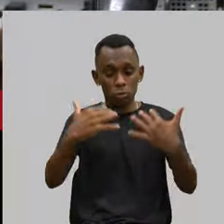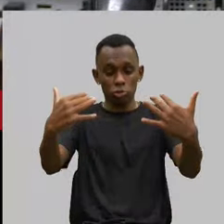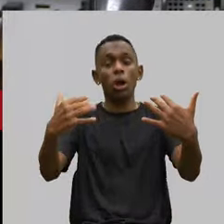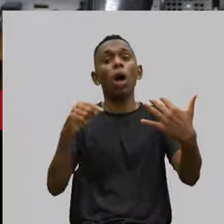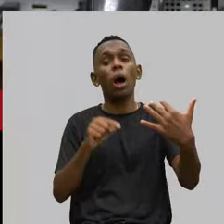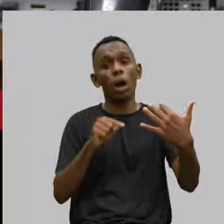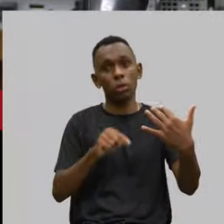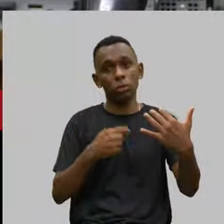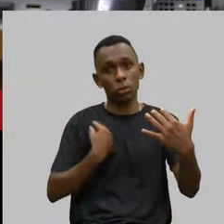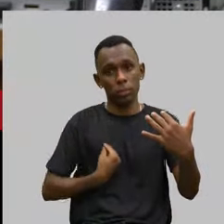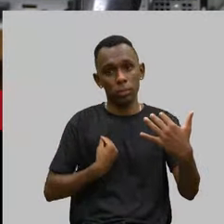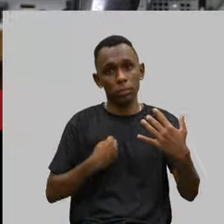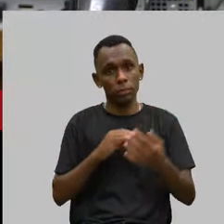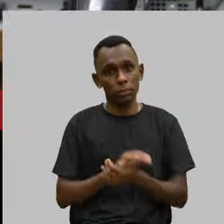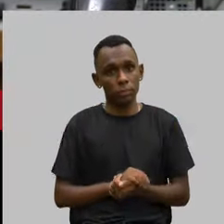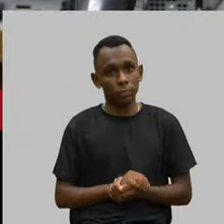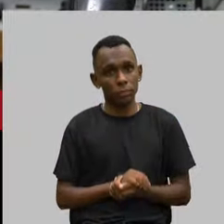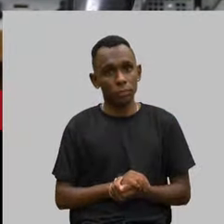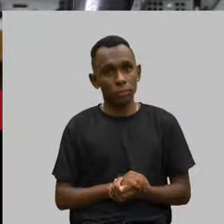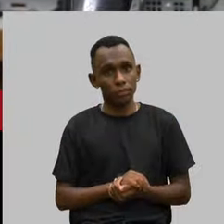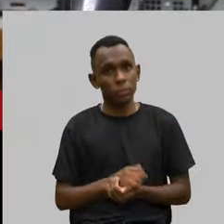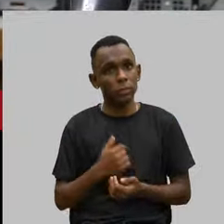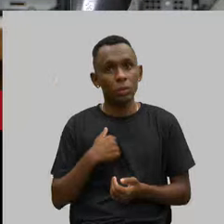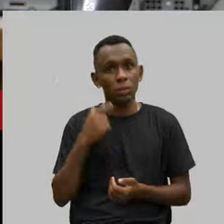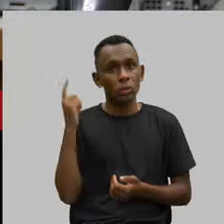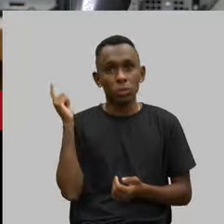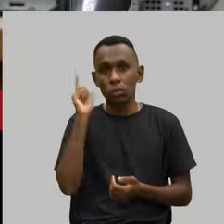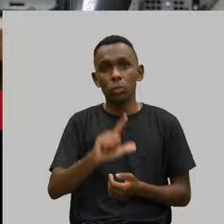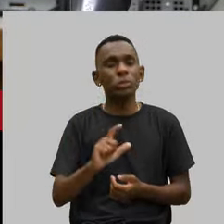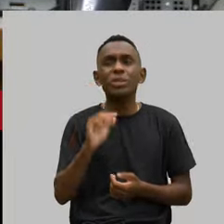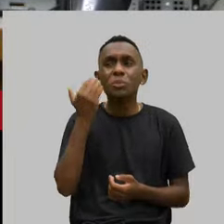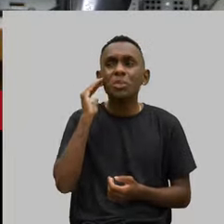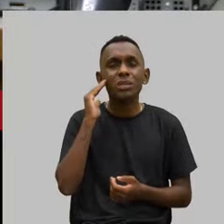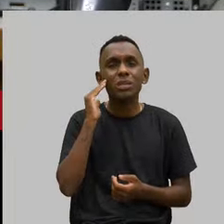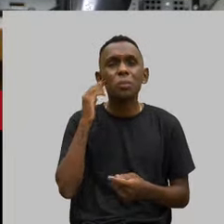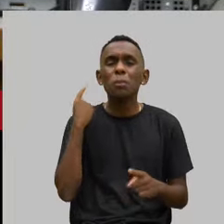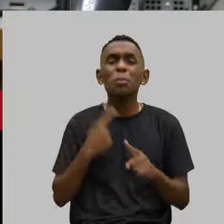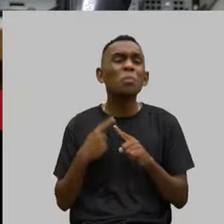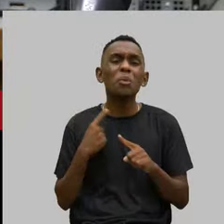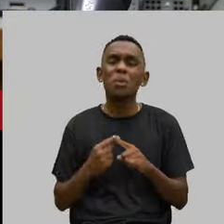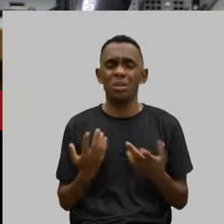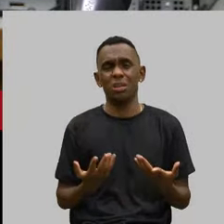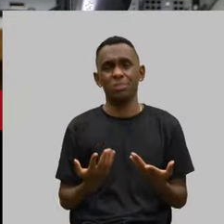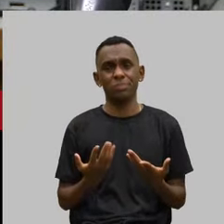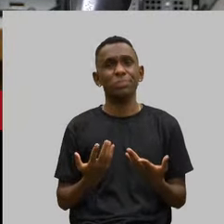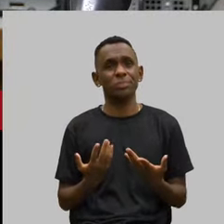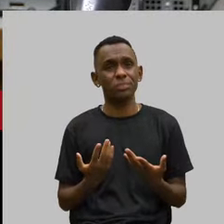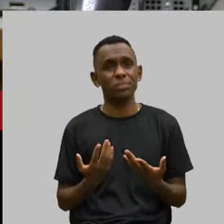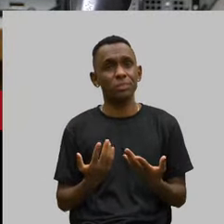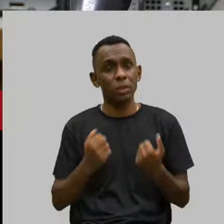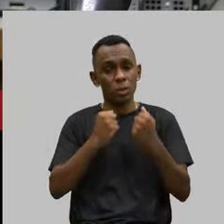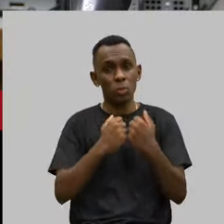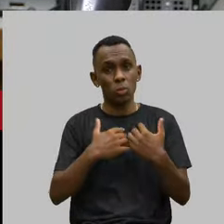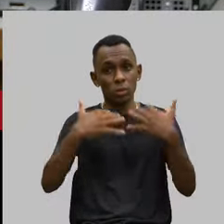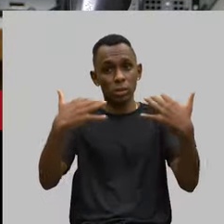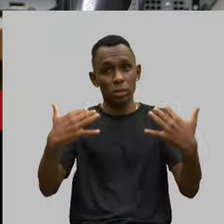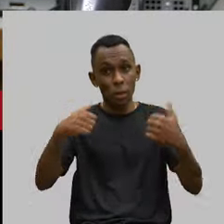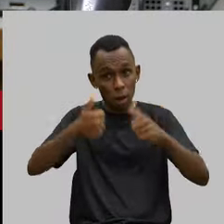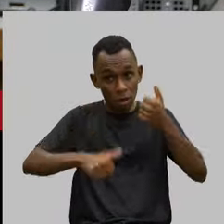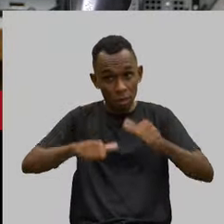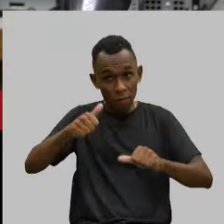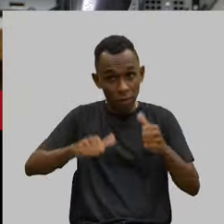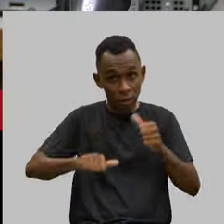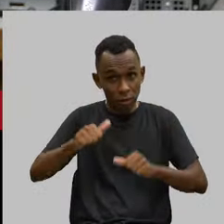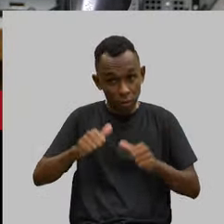Alencar eu eu não consigo compreender por que numa Assembleia fiscaliza sobretudo